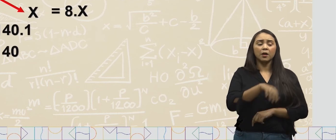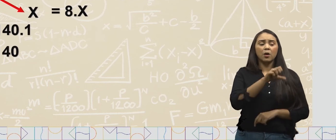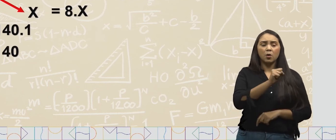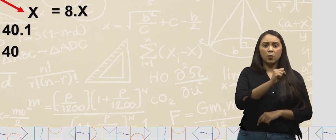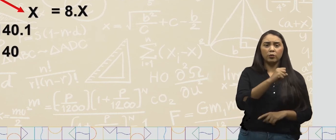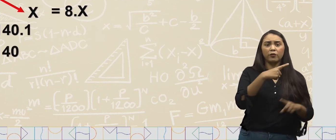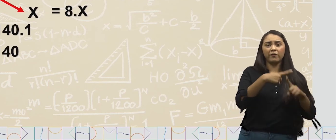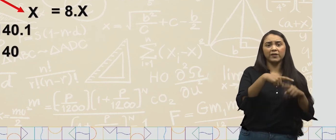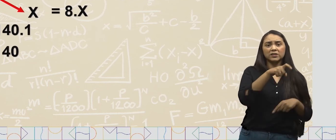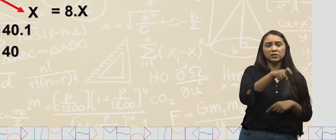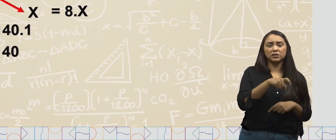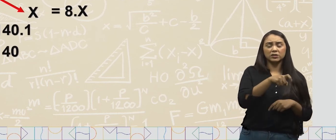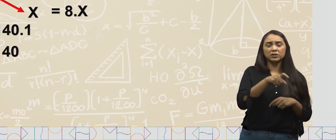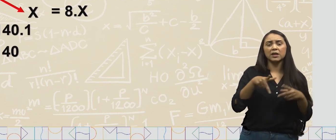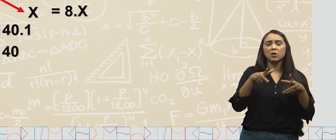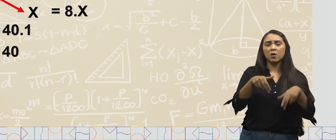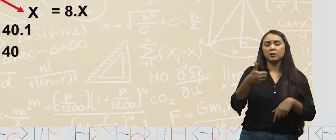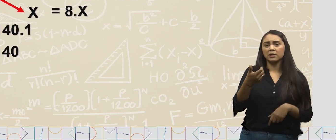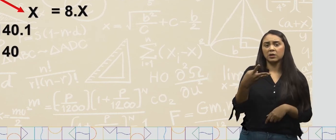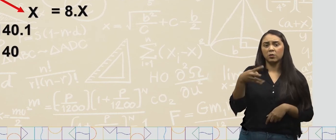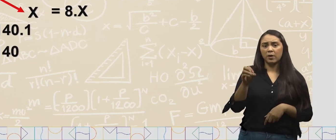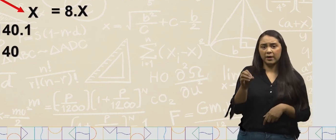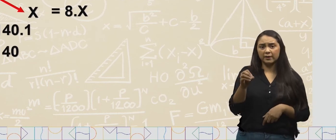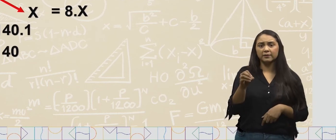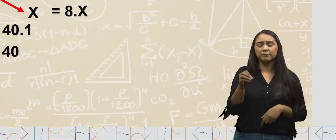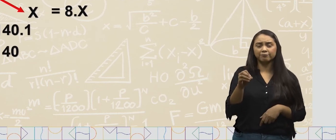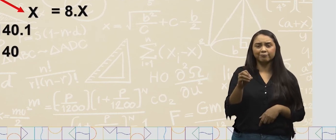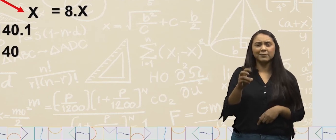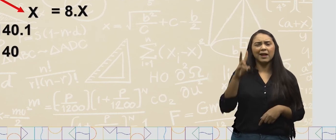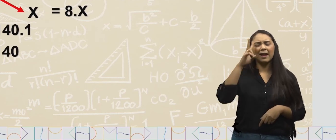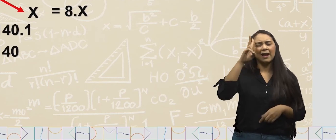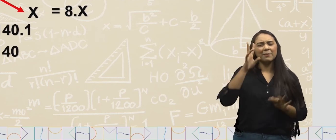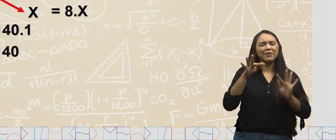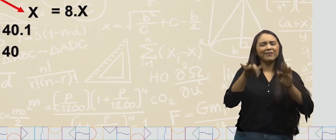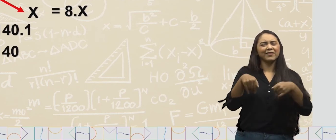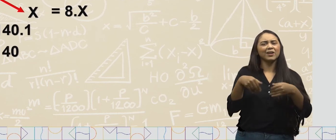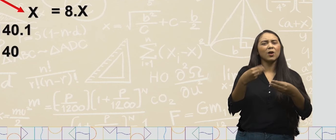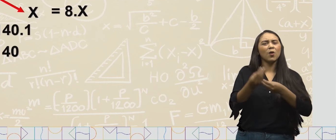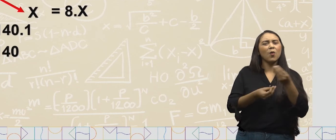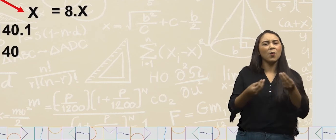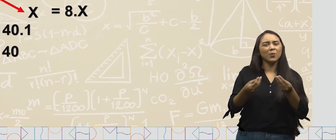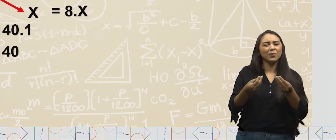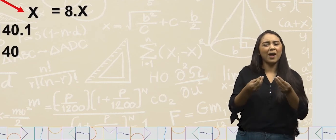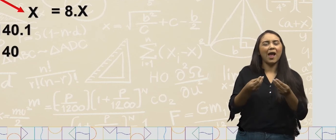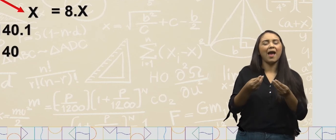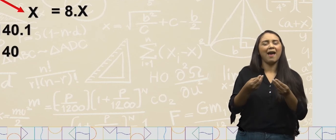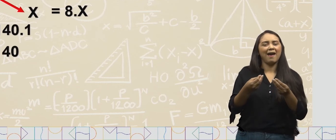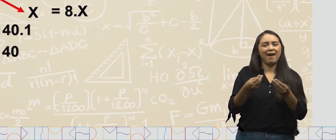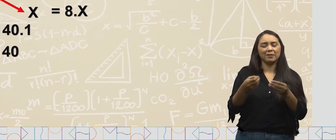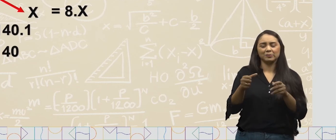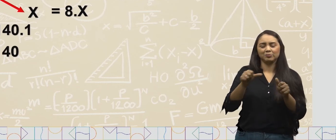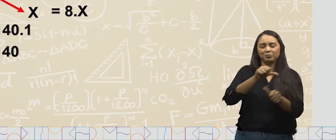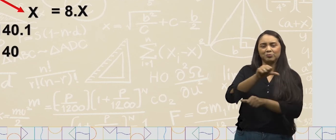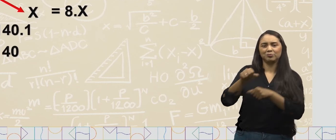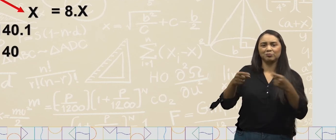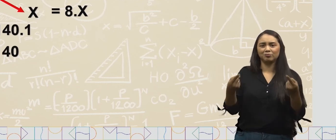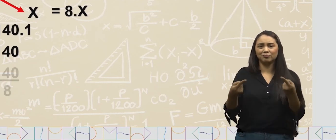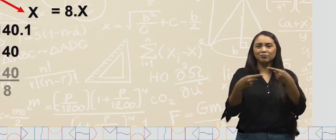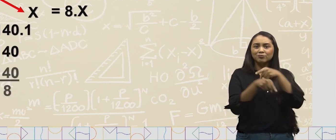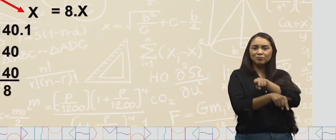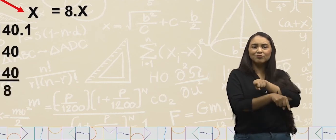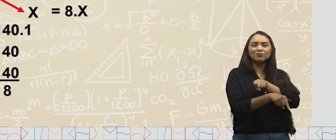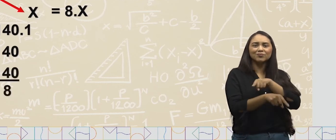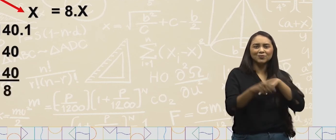vezes 1. 140 vezes 1 é 140. E, por fim, vamos passar o 8 para